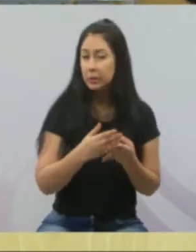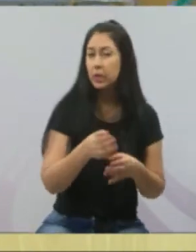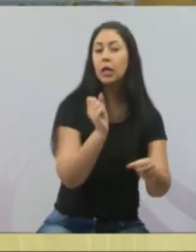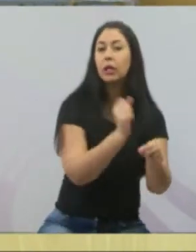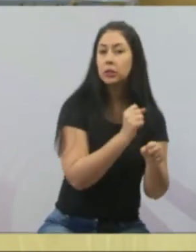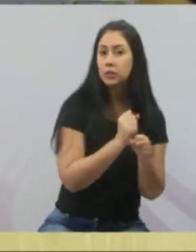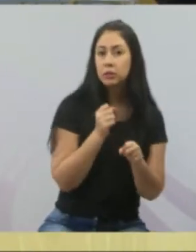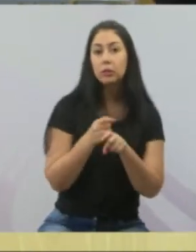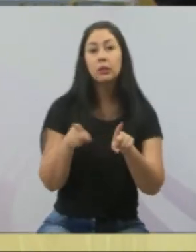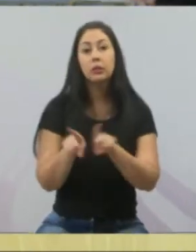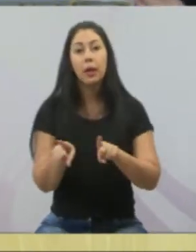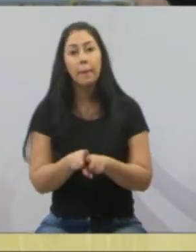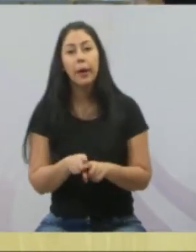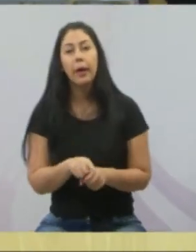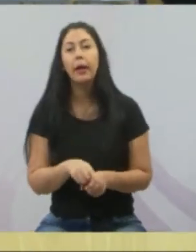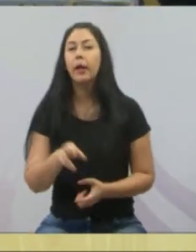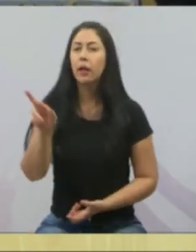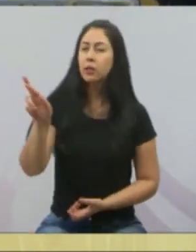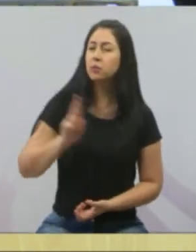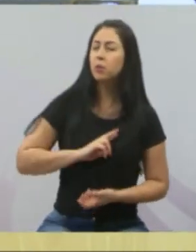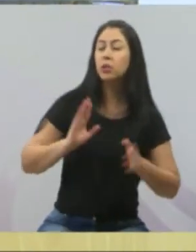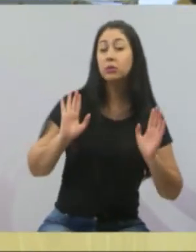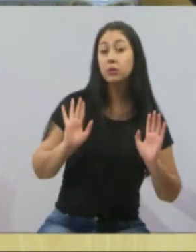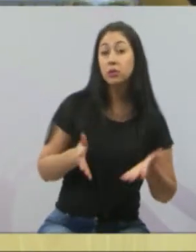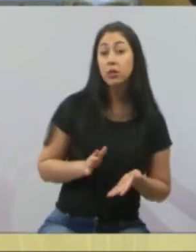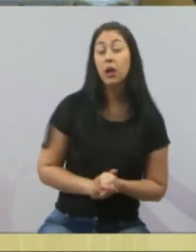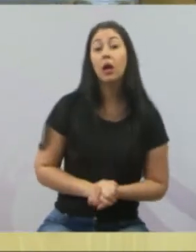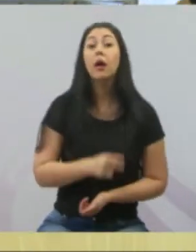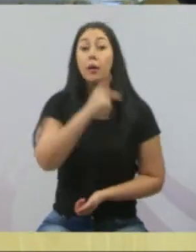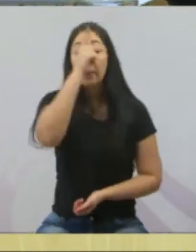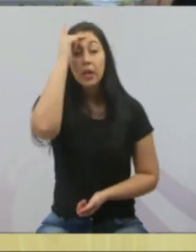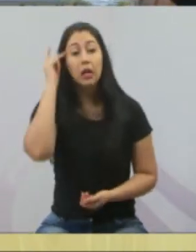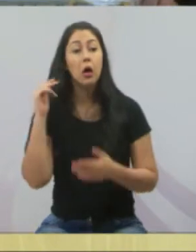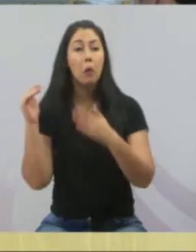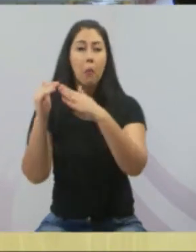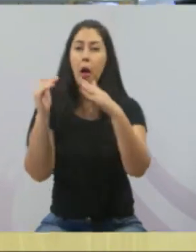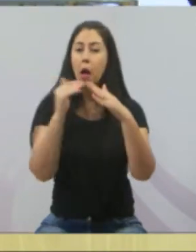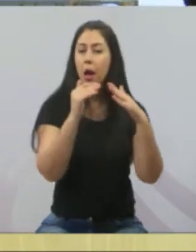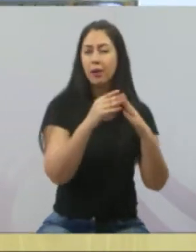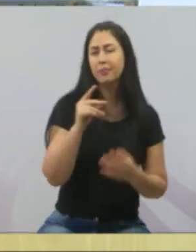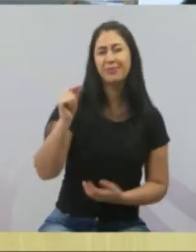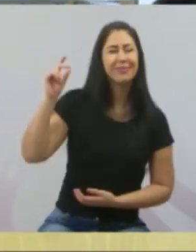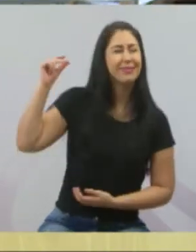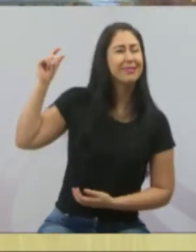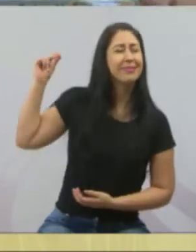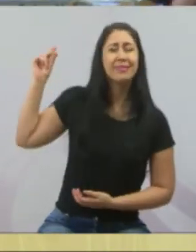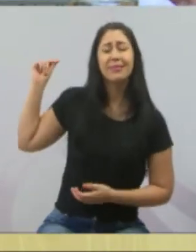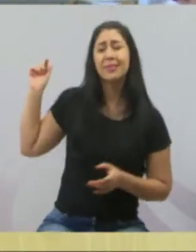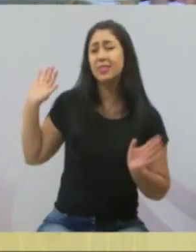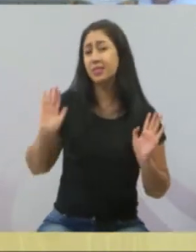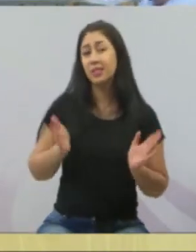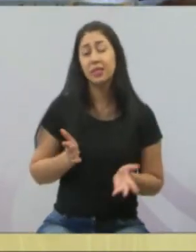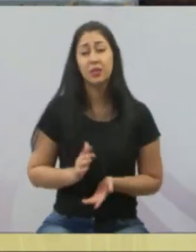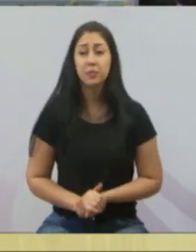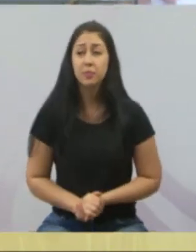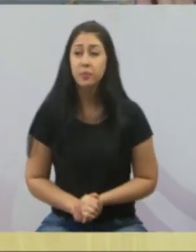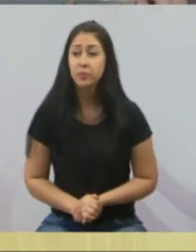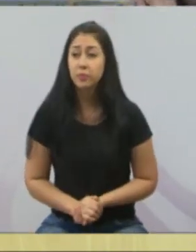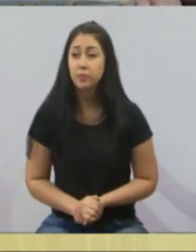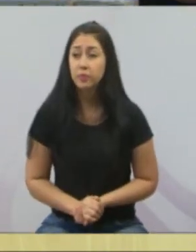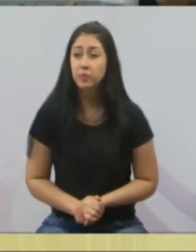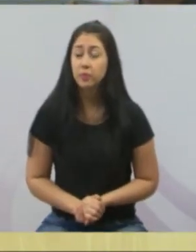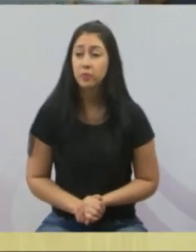Pedido de informação número 108. Considerando que este vereador, por várias vezes, ao solicitar a vigilância sanitária, a